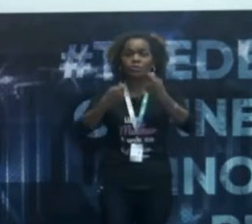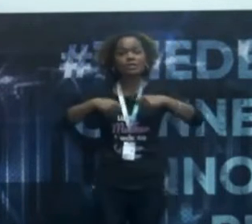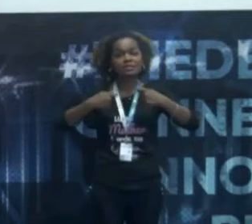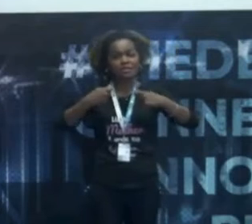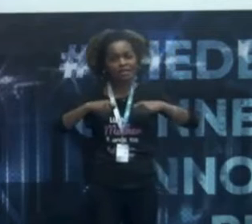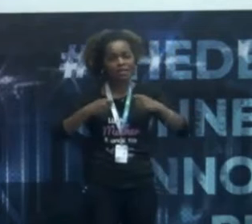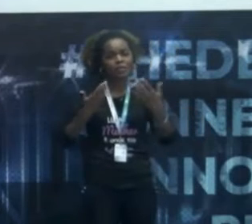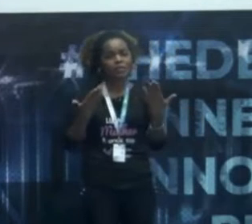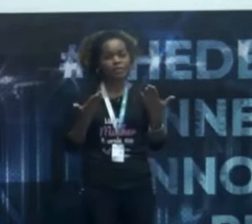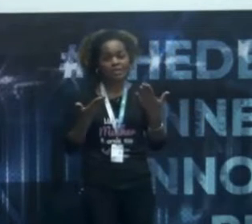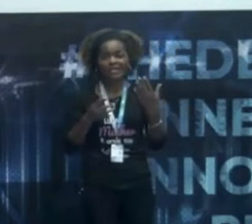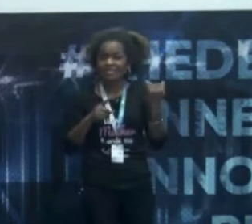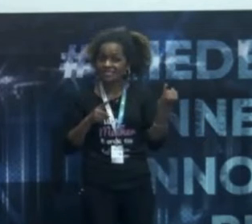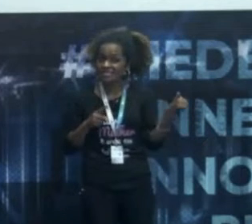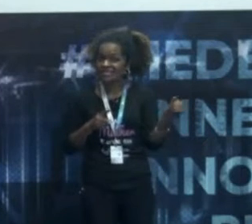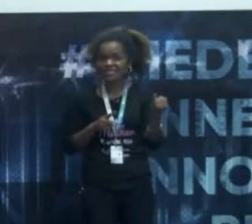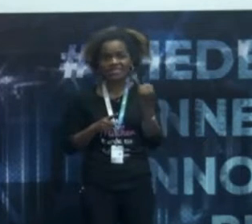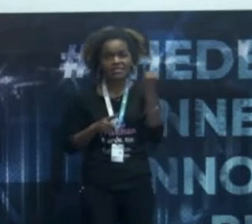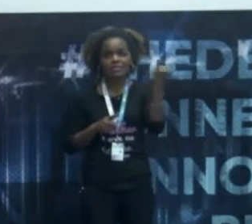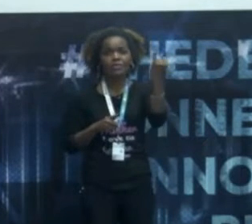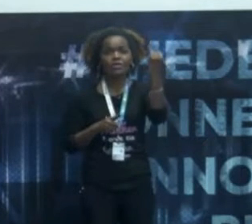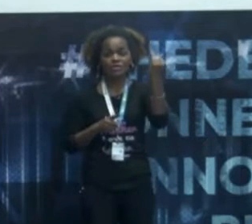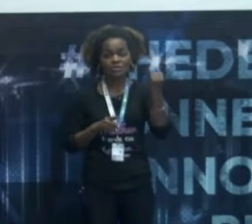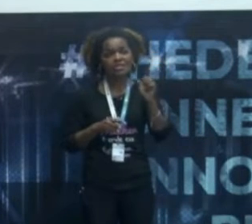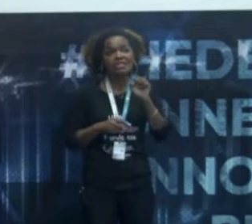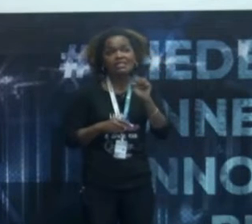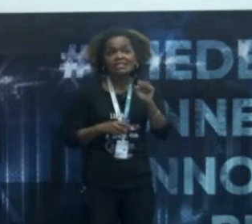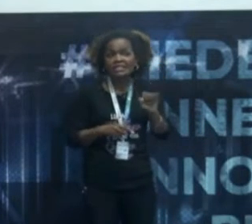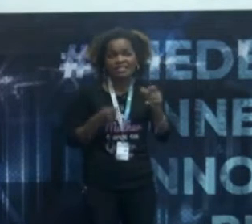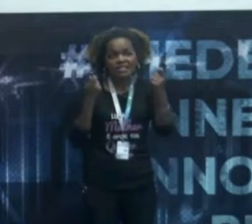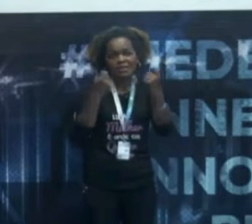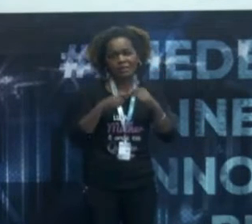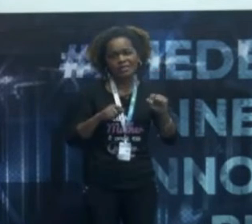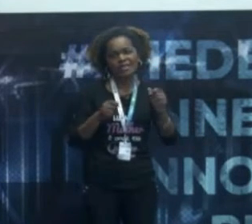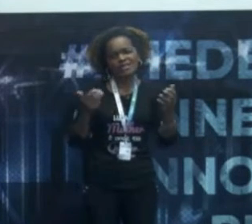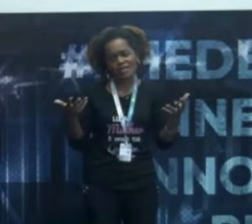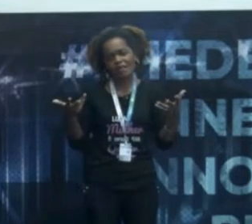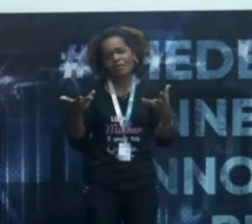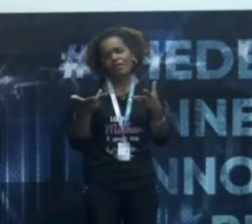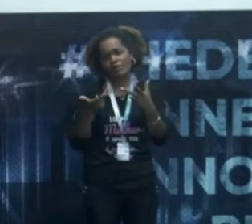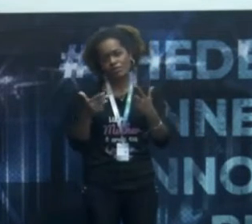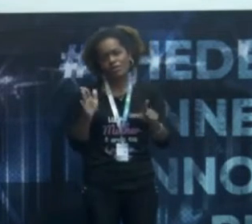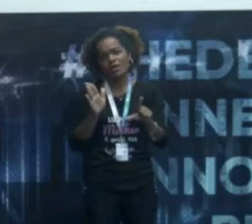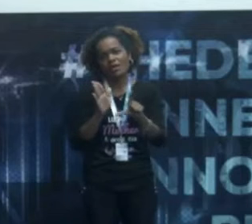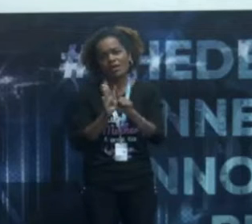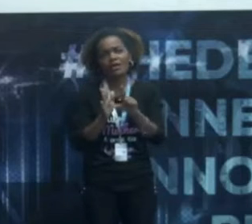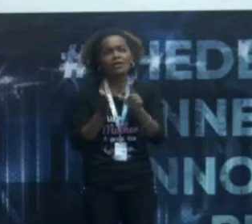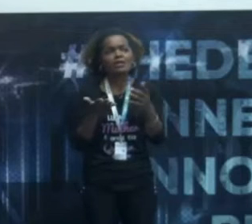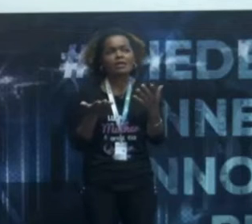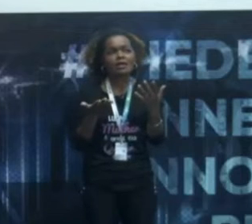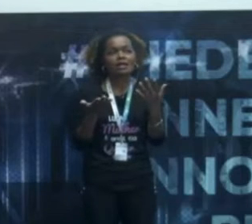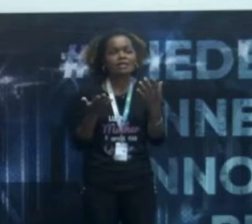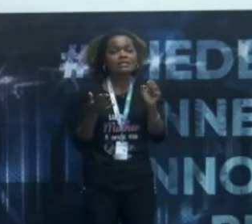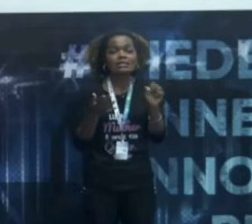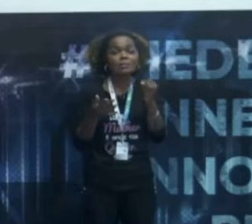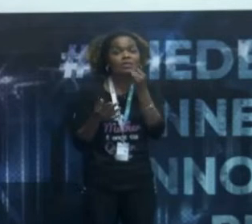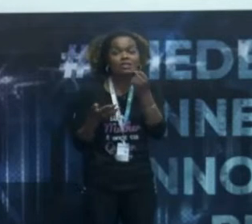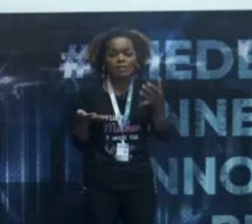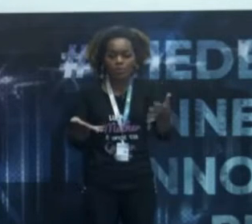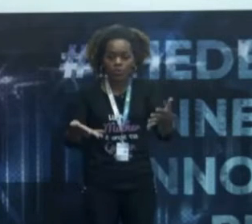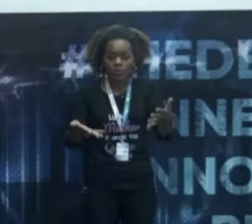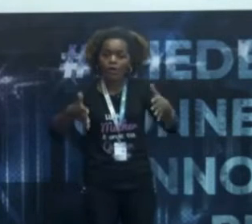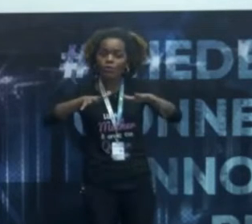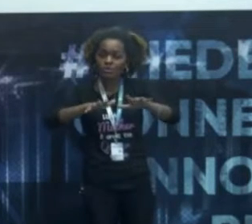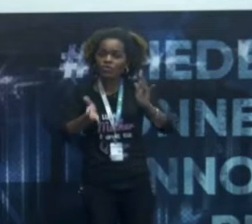seria excelente se não precisássemos, né? Esse é o ponto. Se a inclusão ela fosse uma realidade dentro